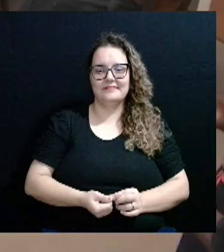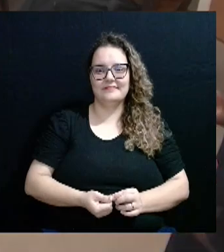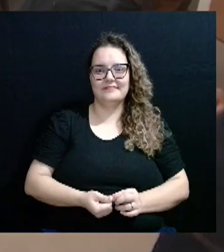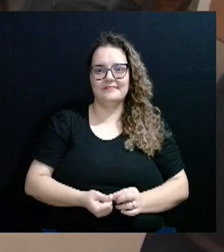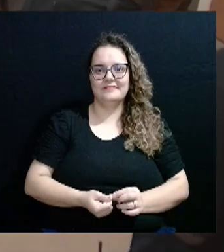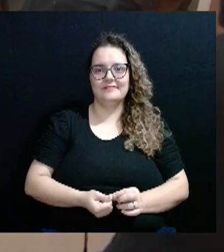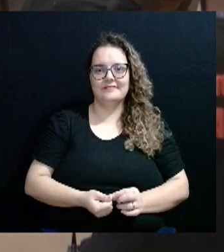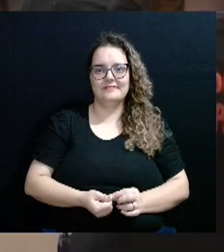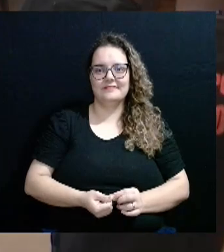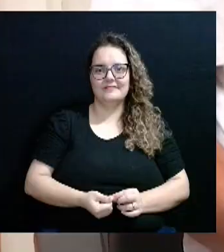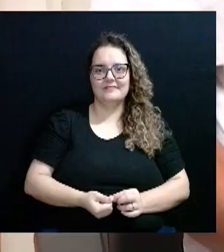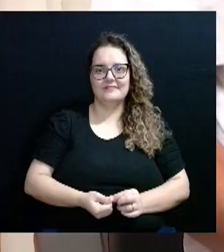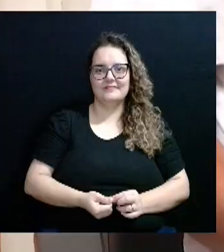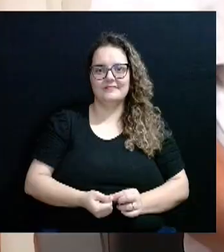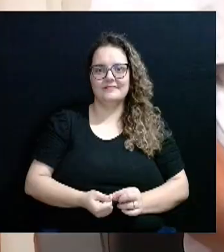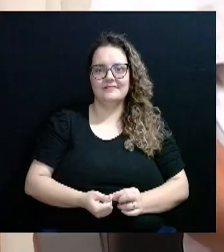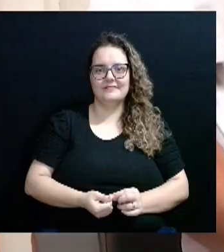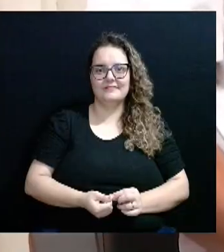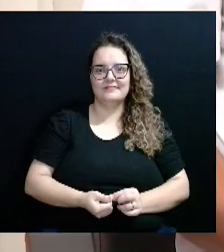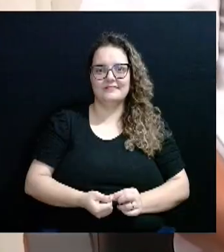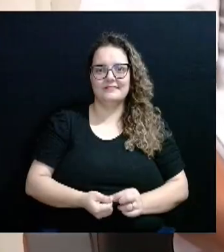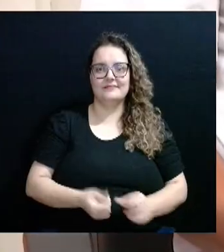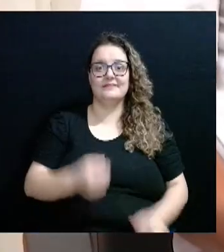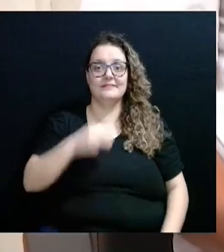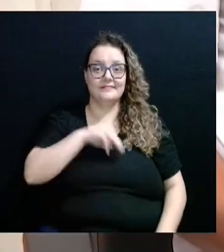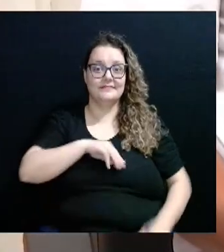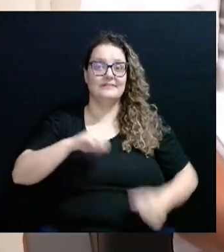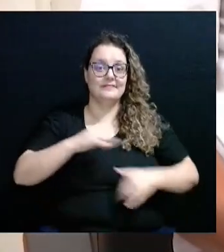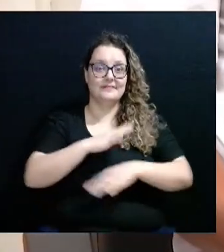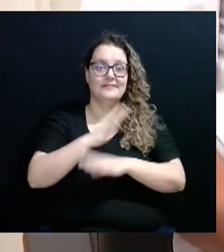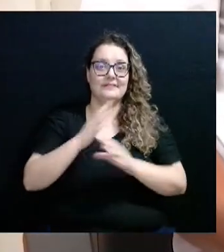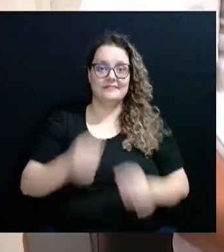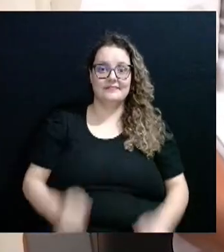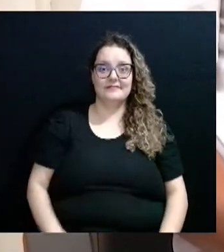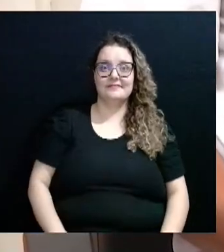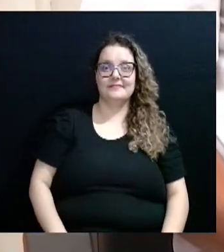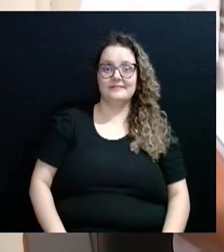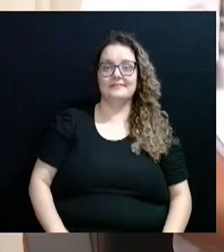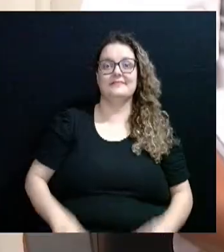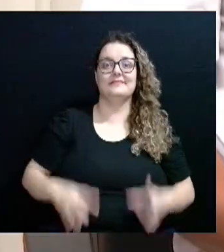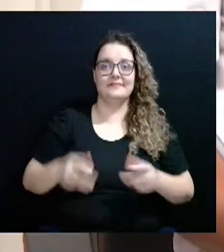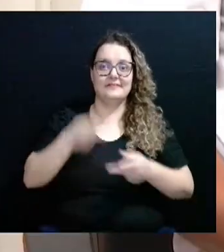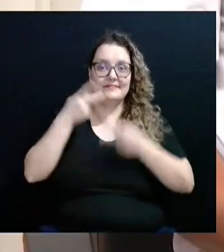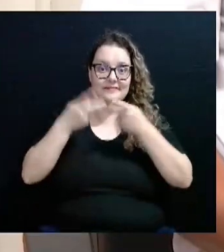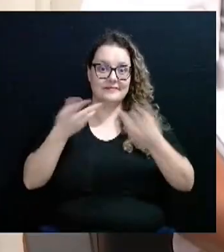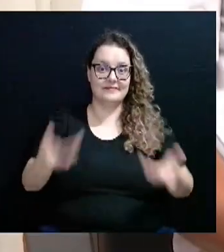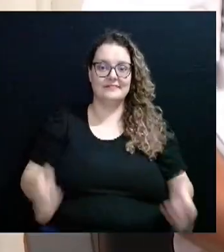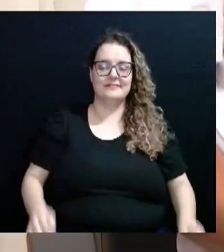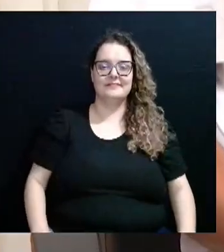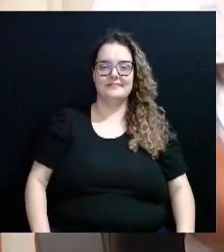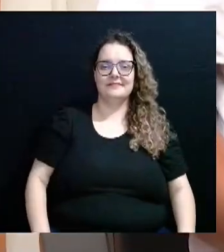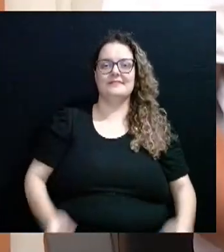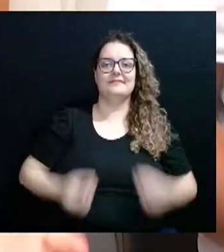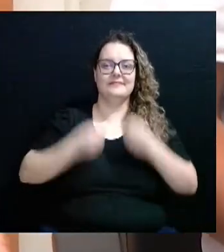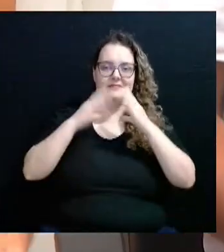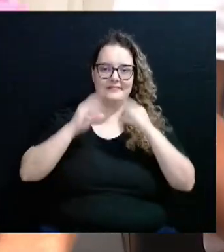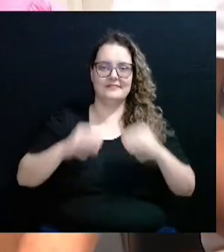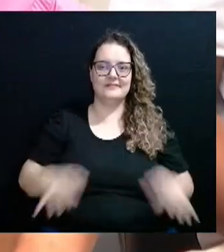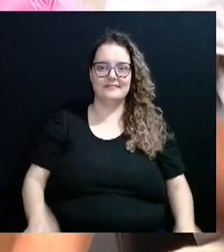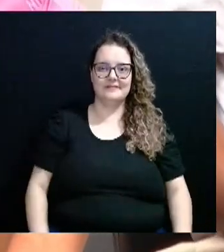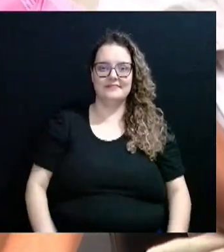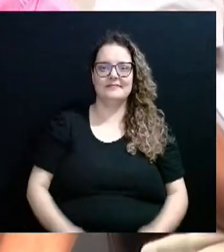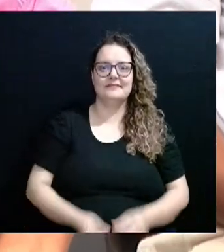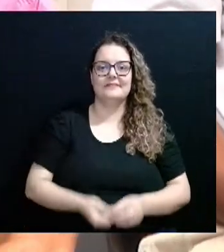É uma tarefa em glória ficar quase por último, porque todo mundo já falou, né? Mas boa noite, eu